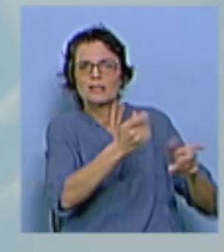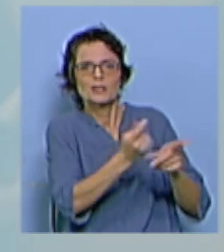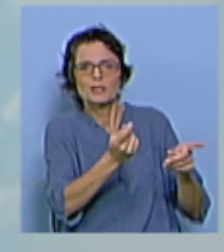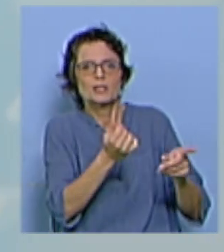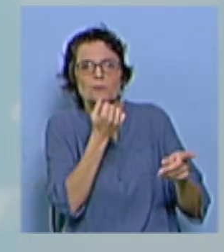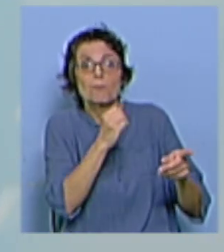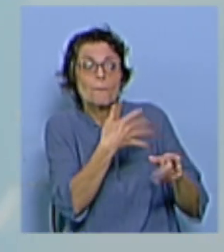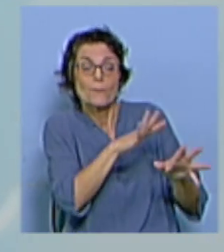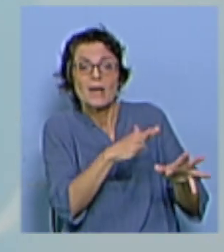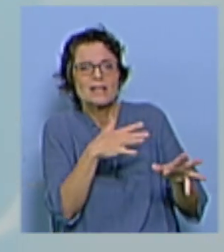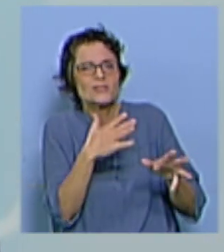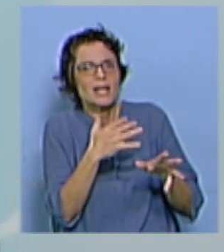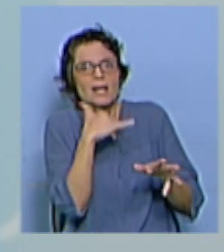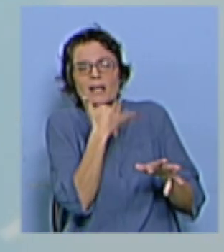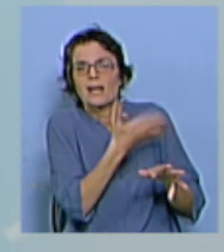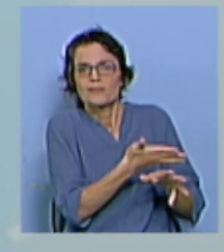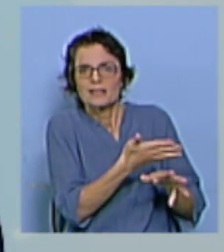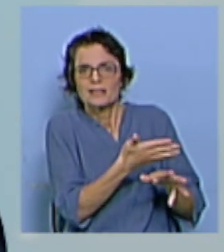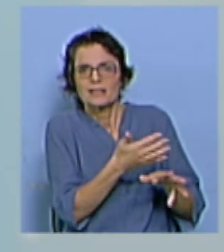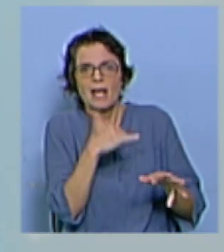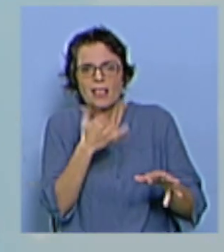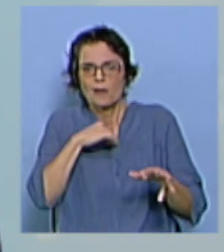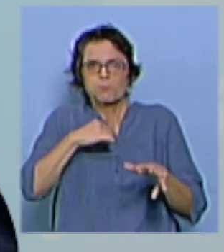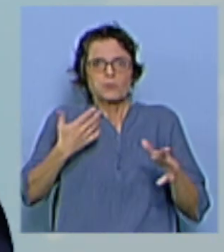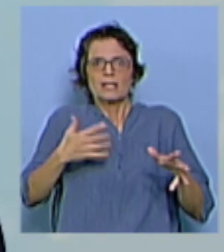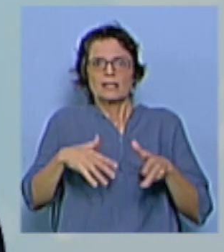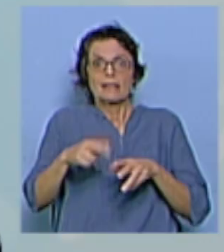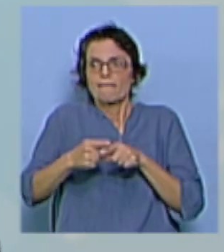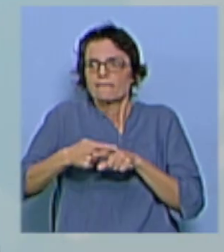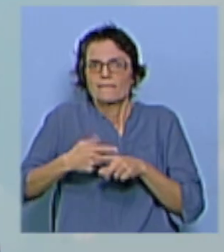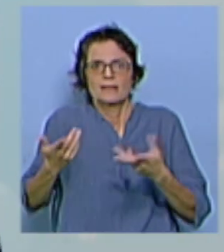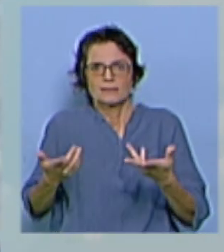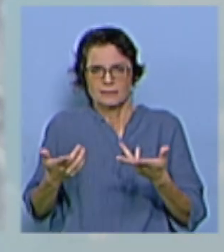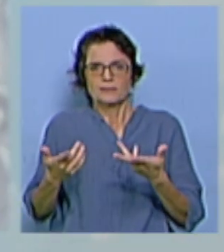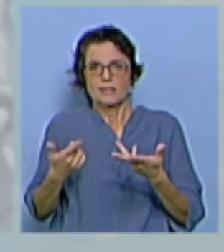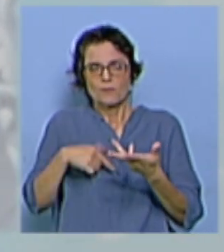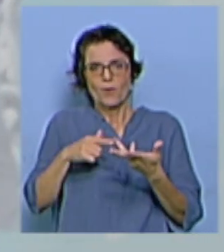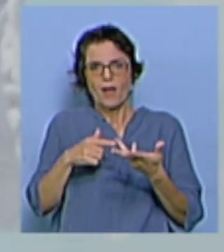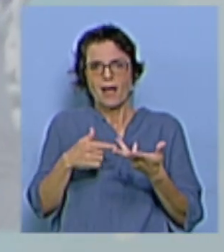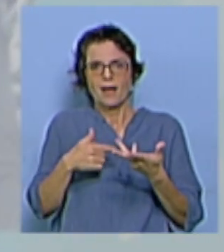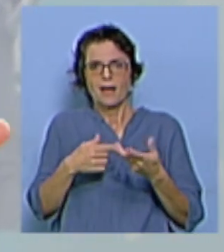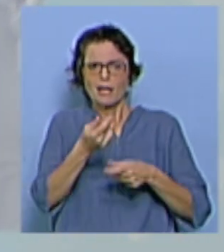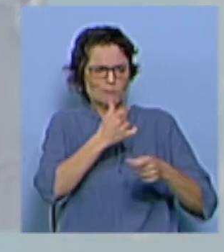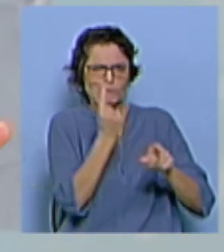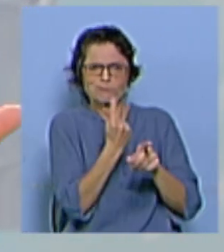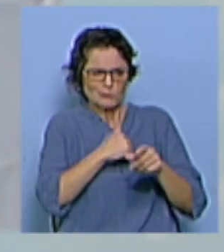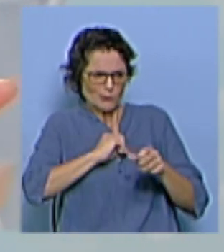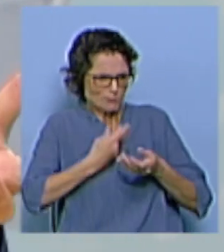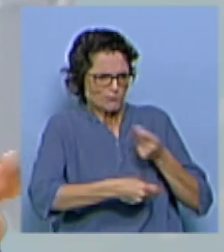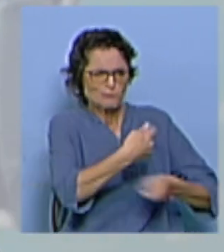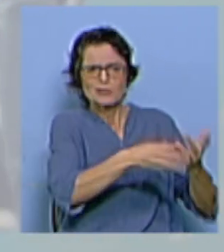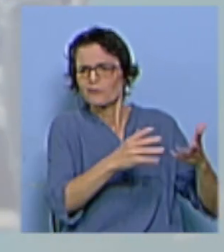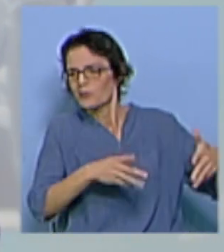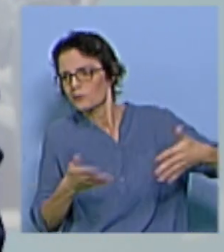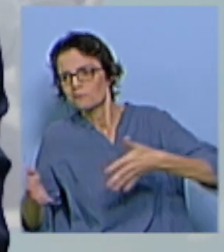que não é isso, não é? Vai cheio de alegria, cheio de entusiasmo, como quem se deixou surpreender por uma coisa